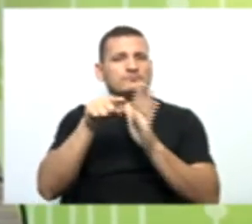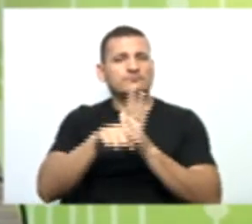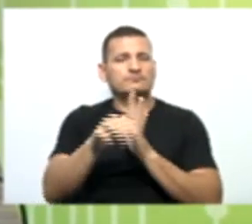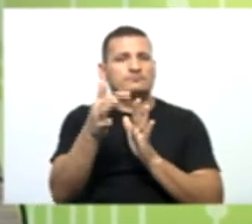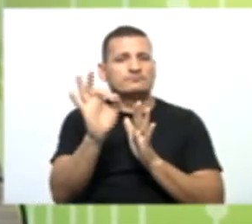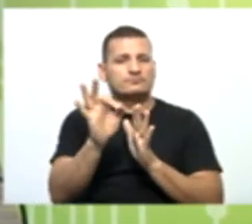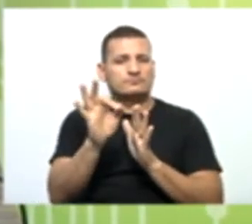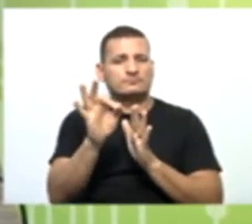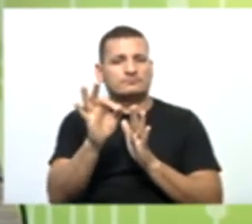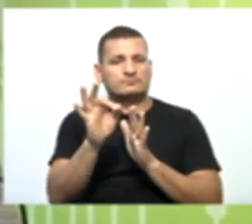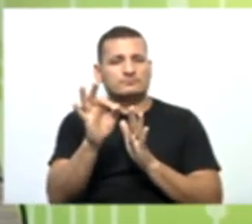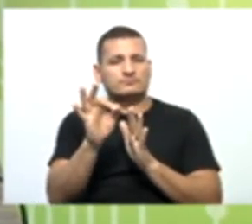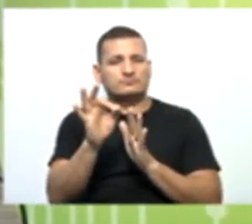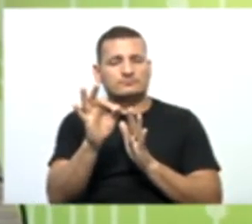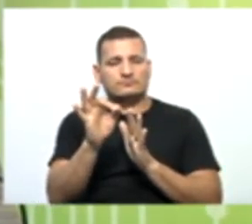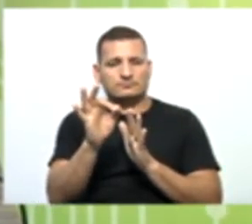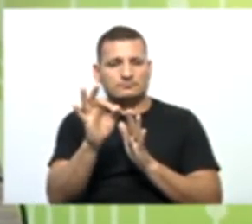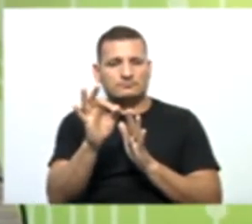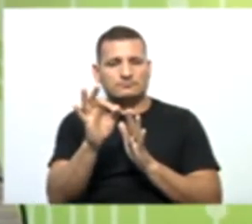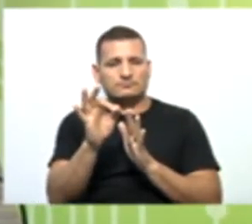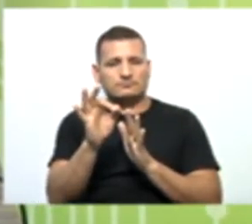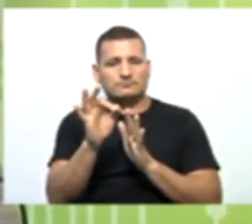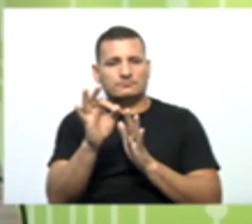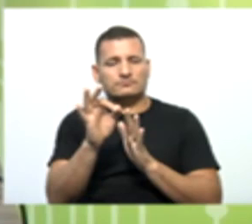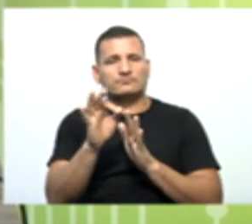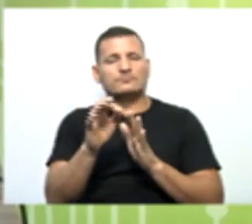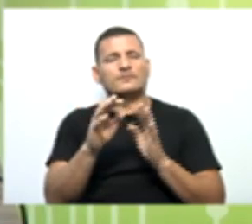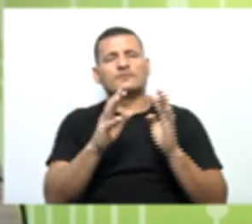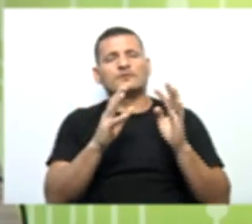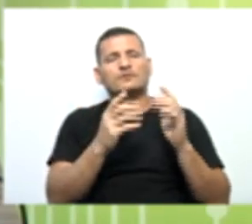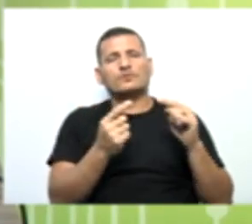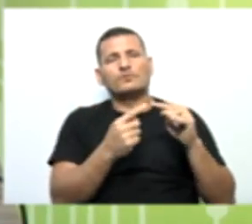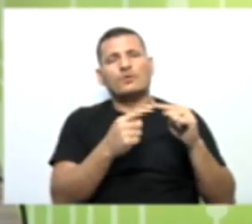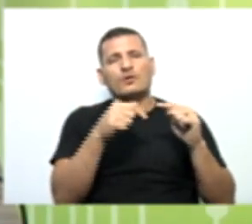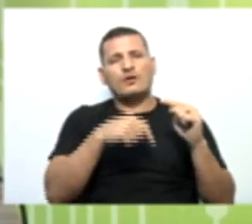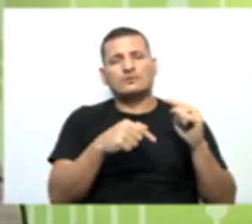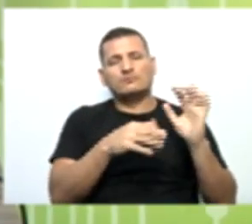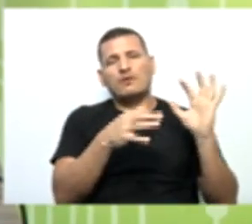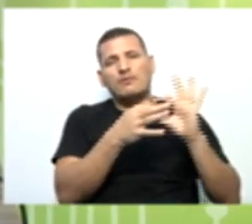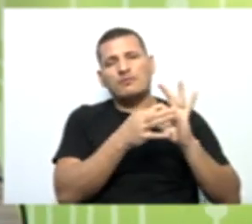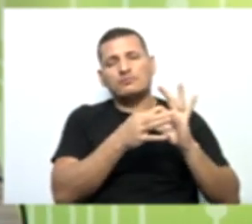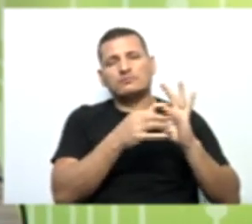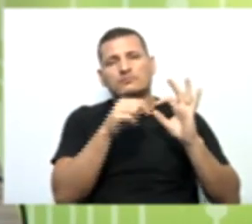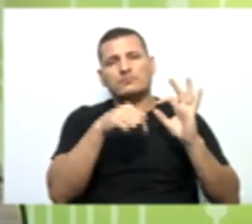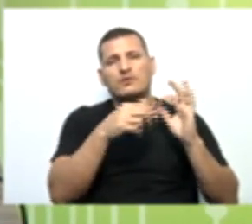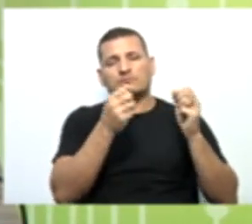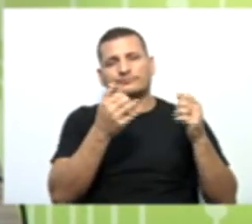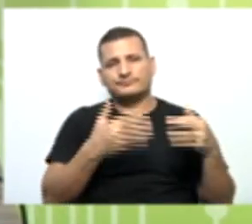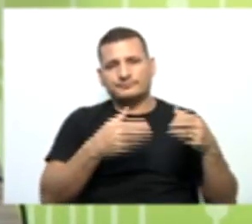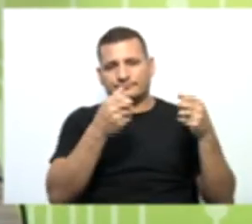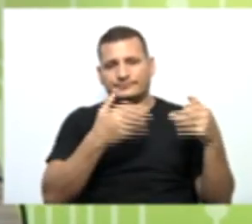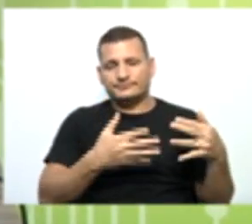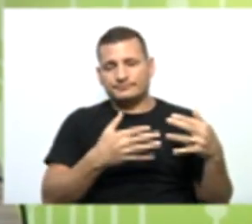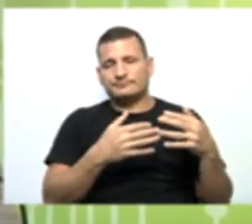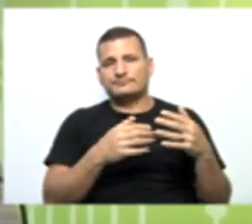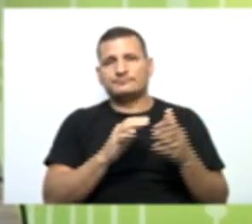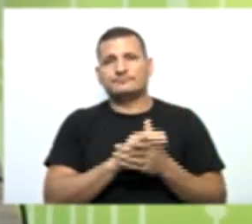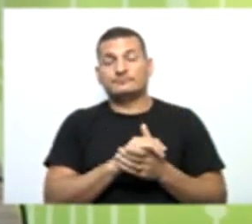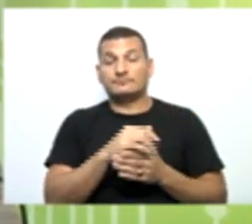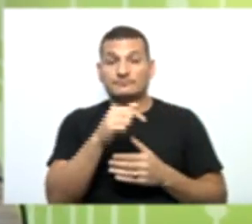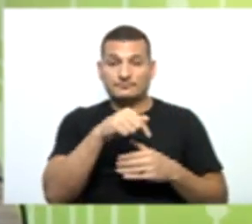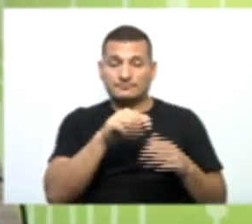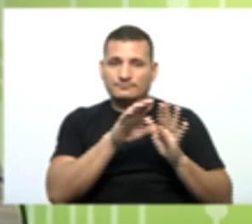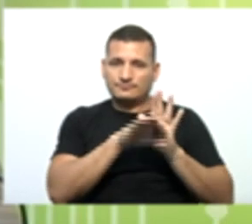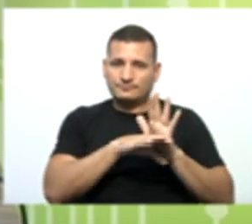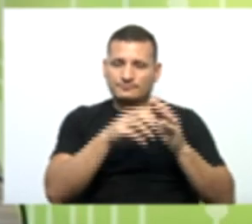perguntas, baseado exatamente no que nós estamos falando aqui na sala, sem pôr nem tirar. Do jeito que nós explicamos o